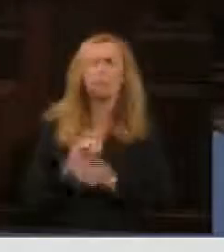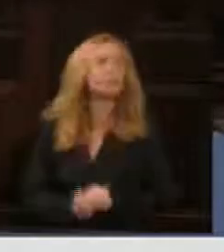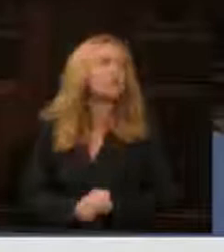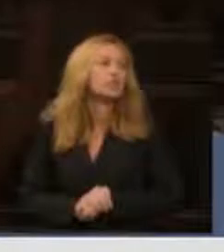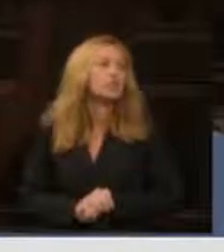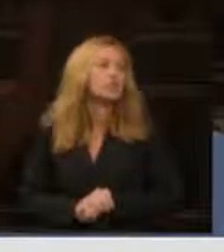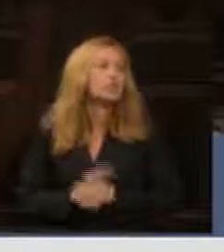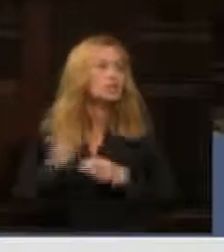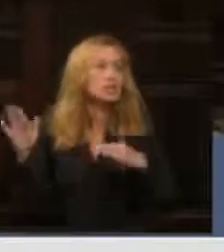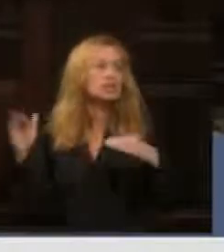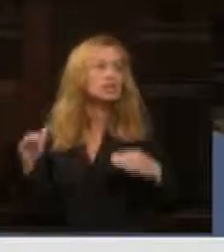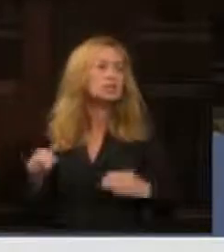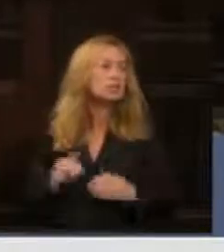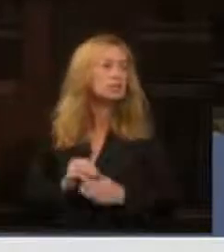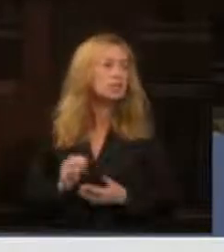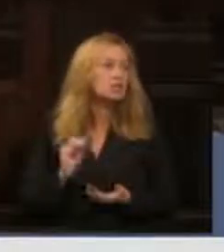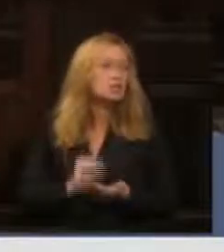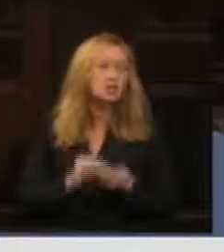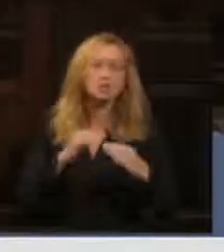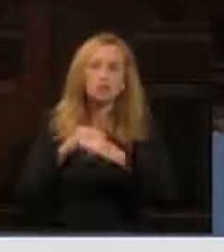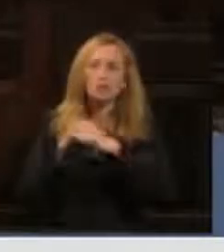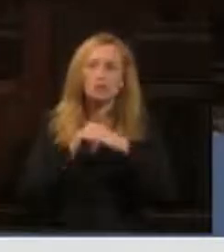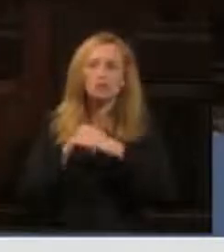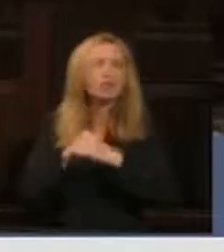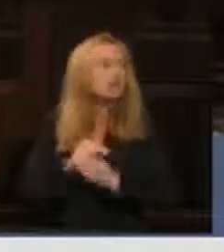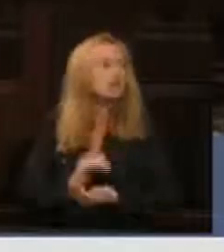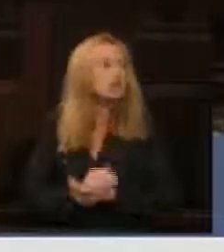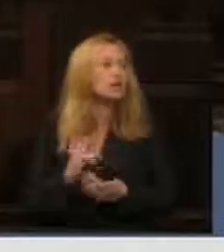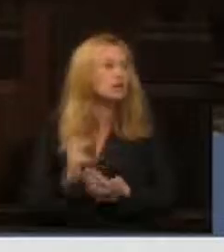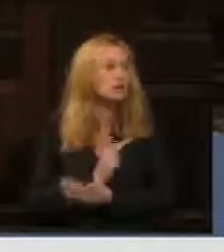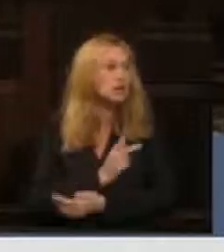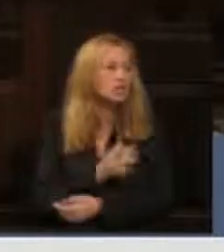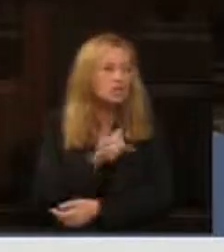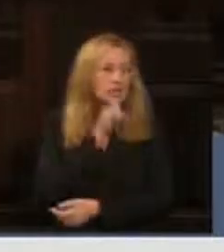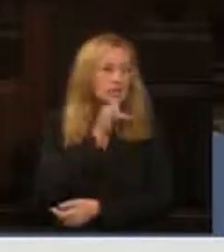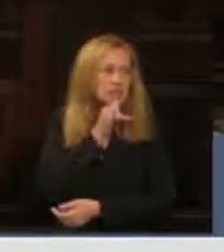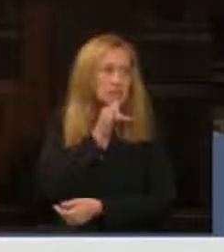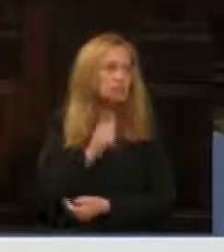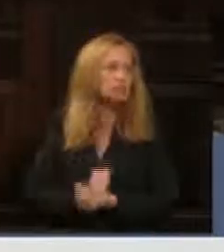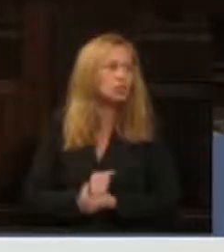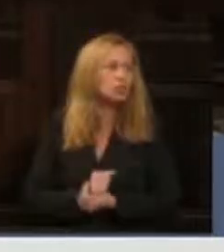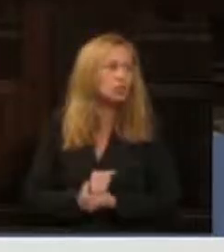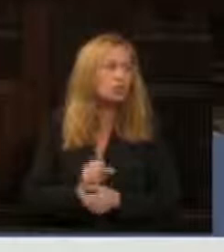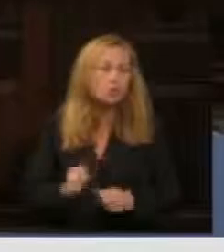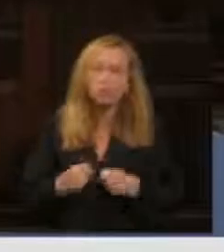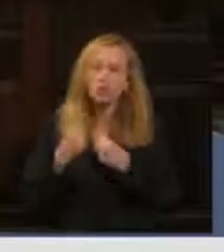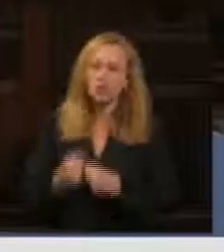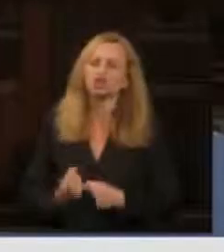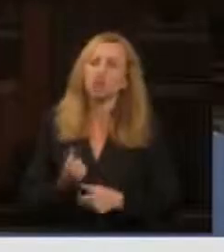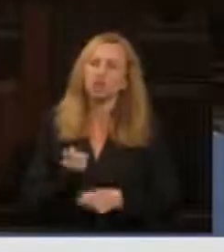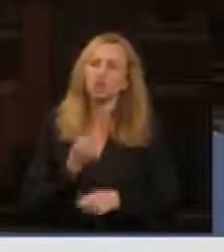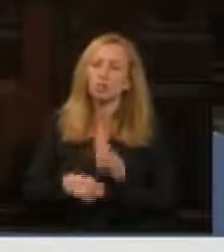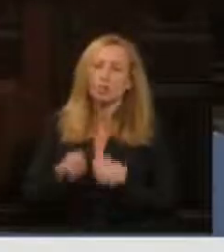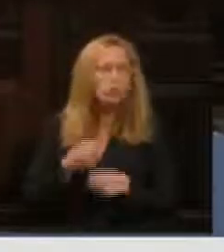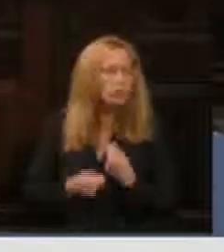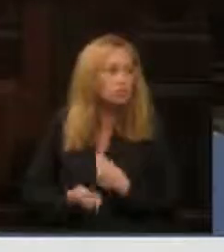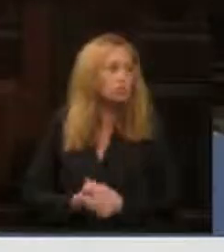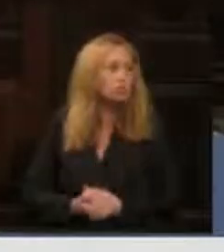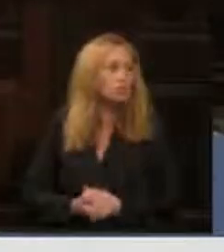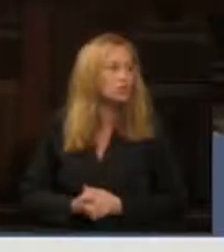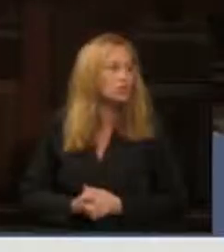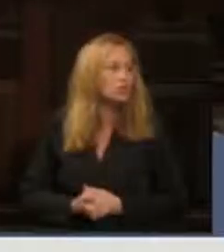essas desigualdades, elas se manifestam, por exemplo, no nosso modelo de desenvolvimento econômico. O Instituto